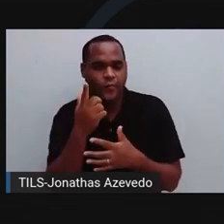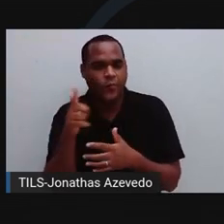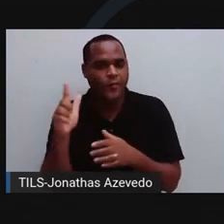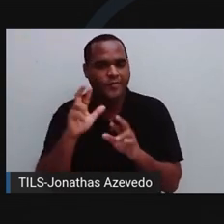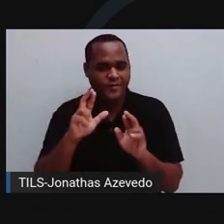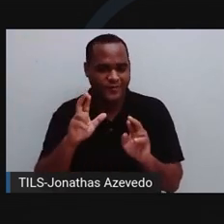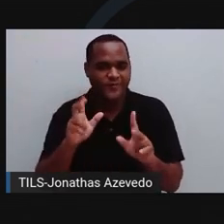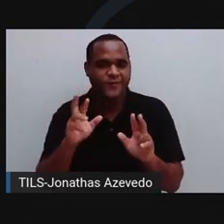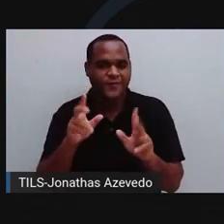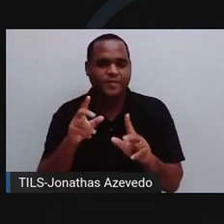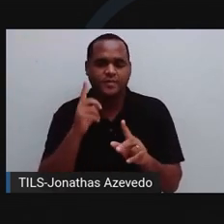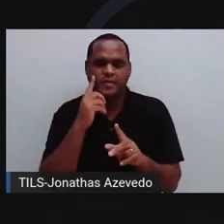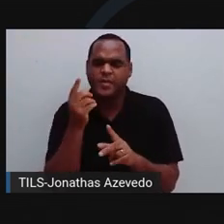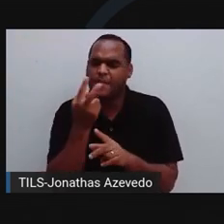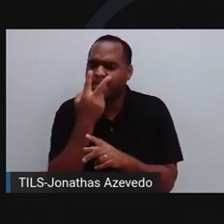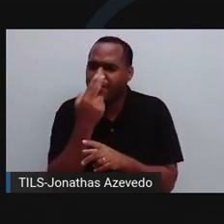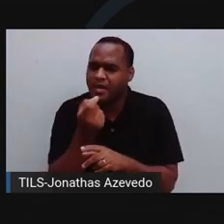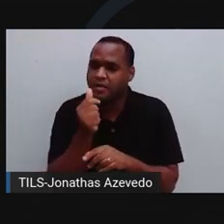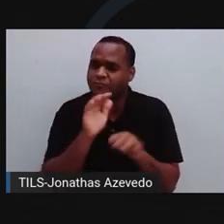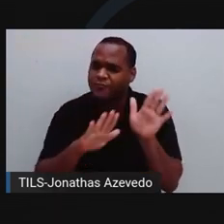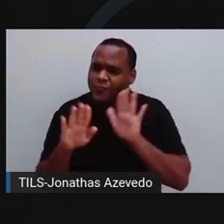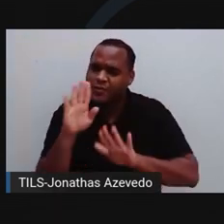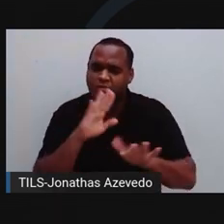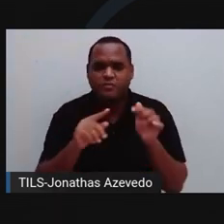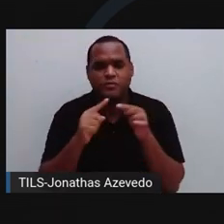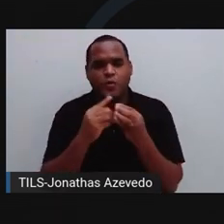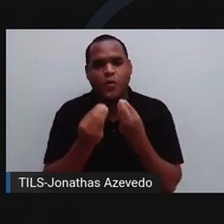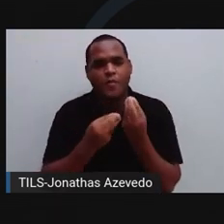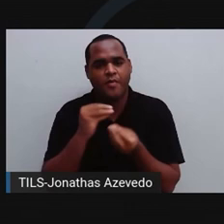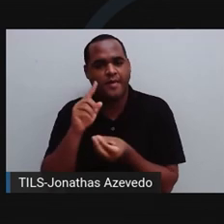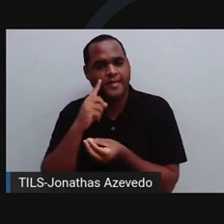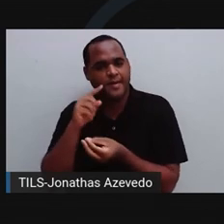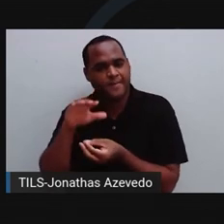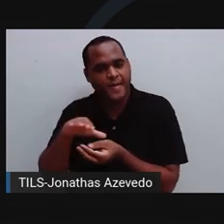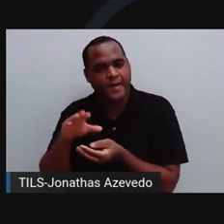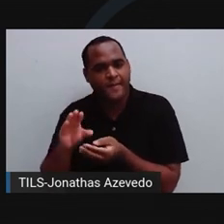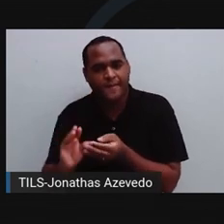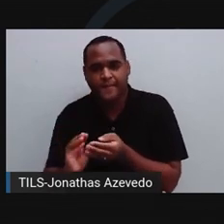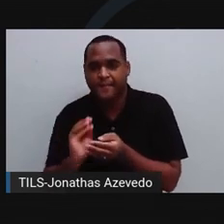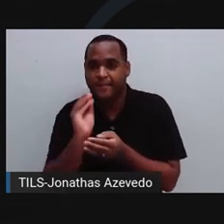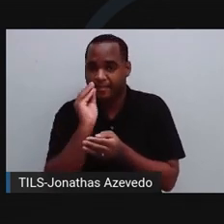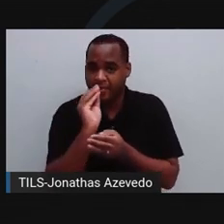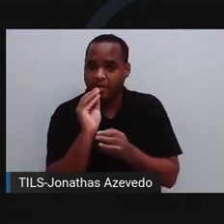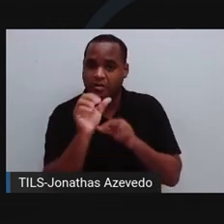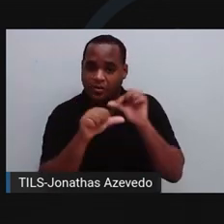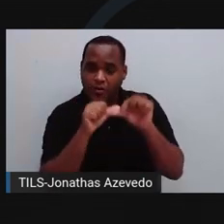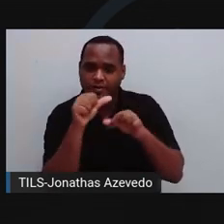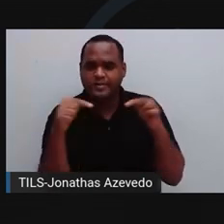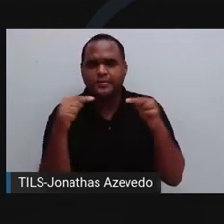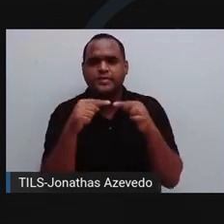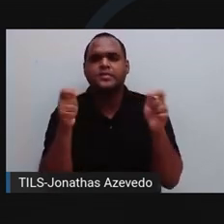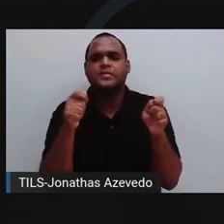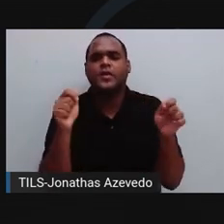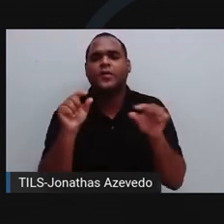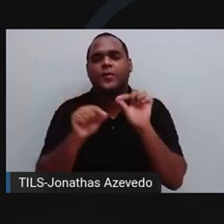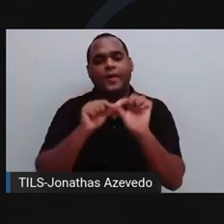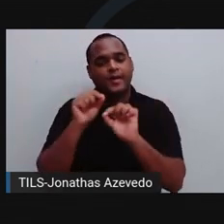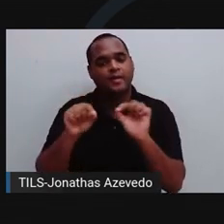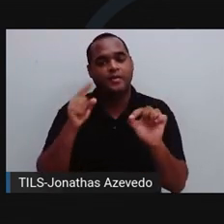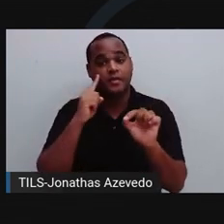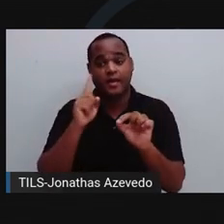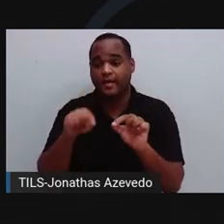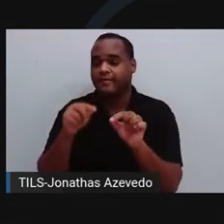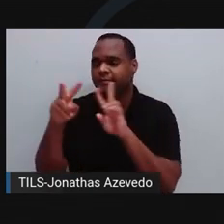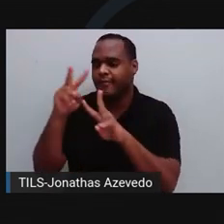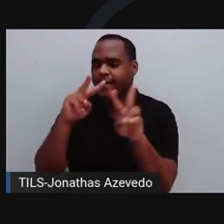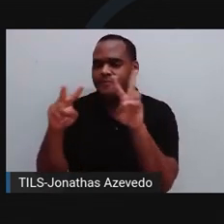com muito cuidado, colocaremos a massa para que a borda fique lacrada. Se fizermos isto, teremos um espaço de ar e